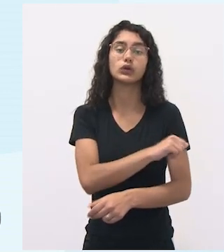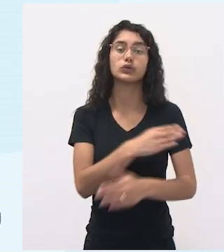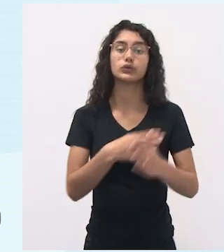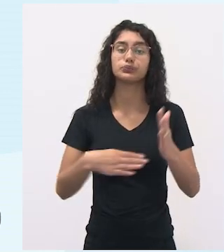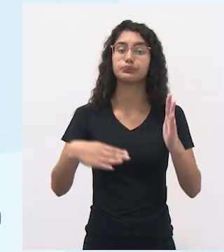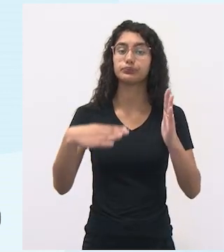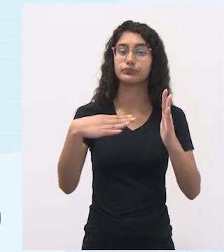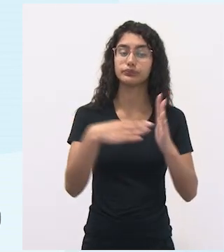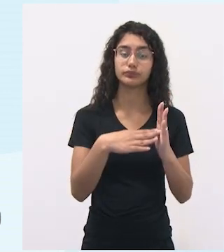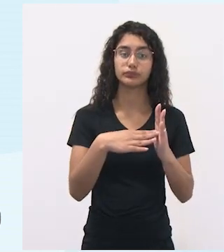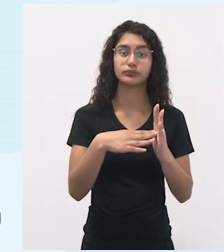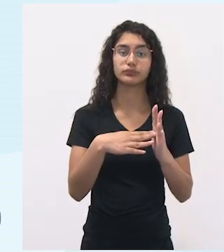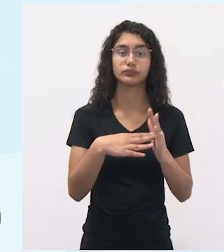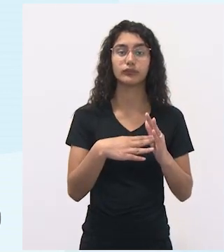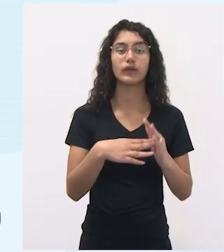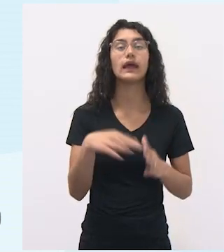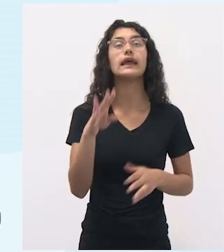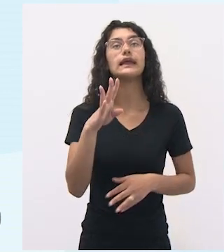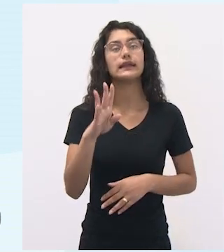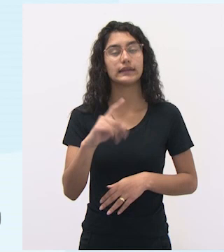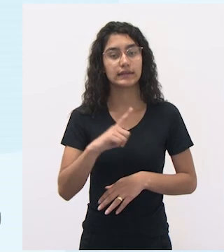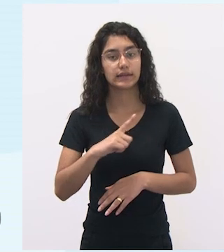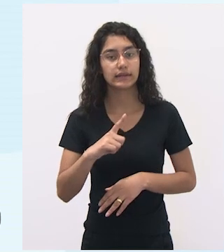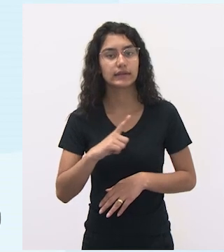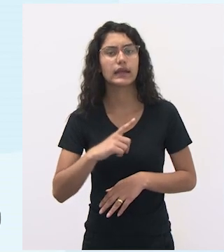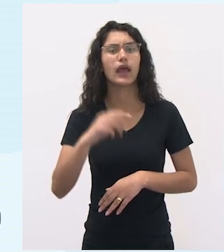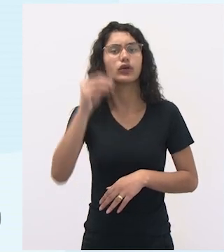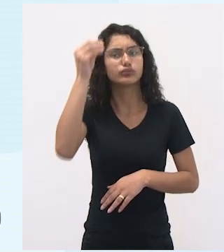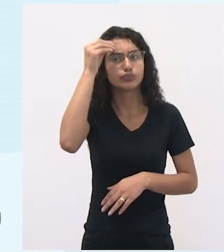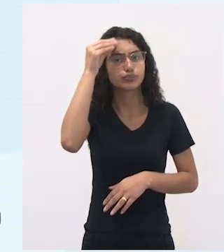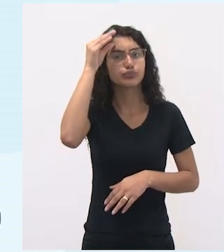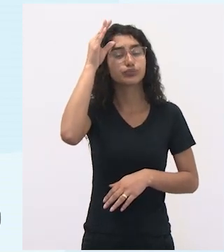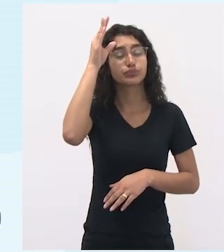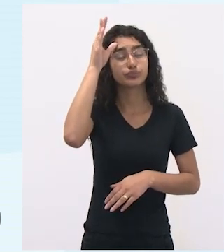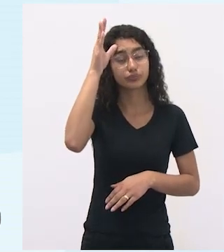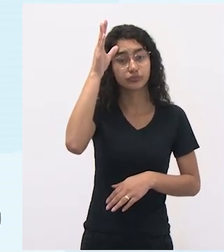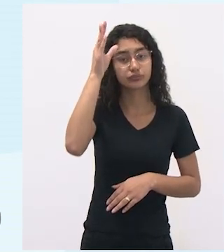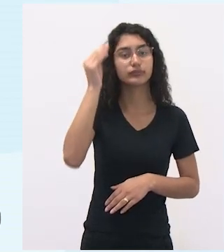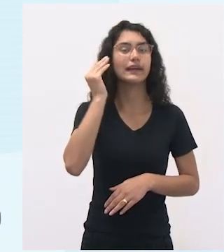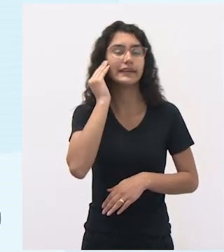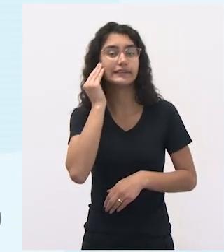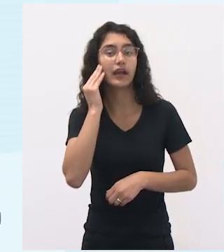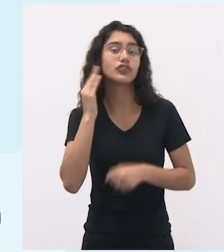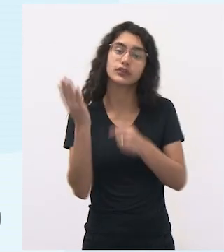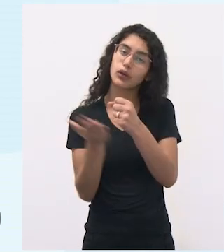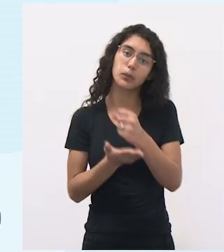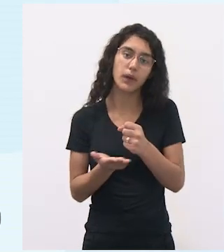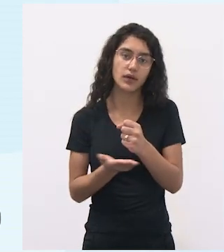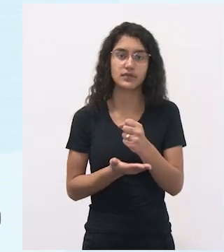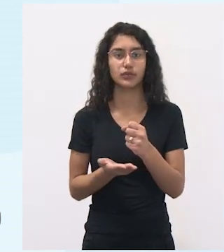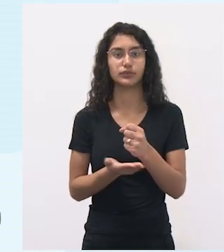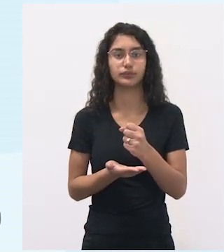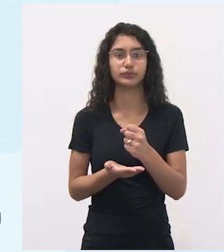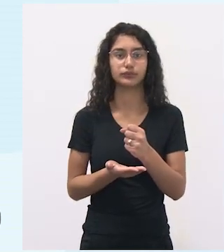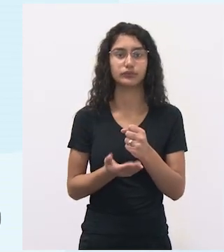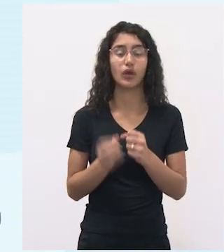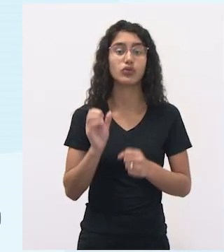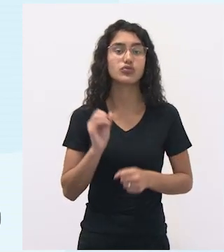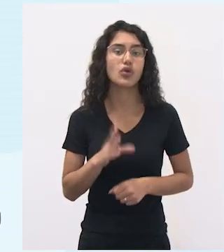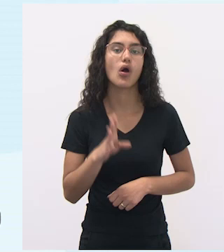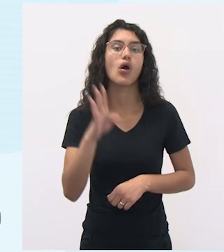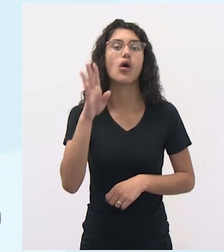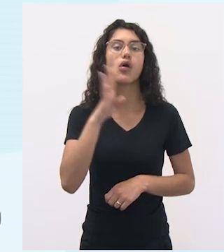exemplo, quando o meu aluno ele tem conhecimento, ele compreende, ele está no nível básico. É o básico. Só